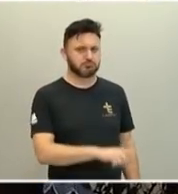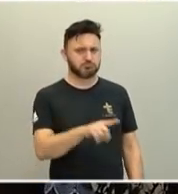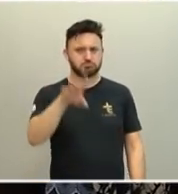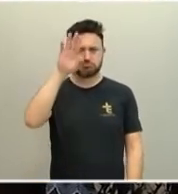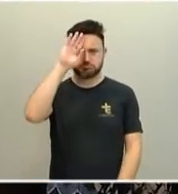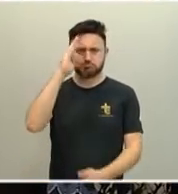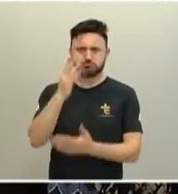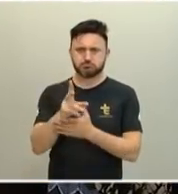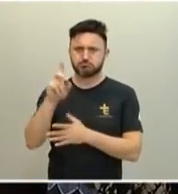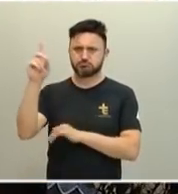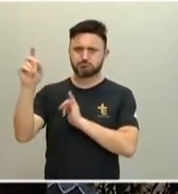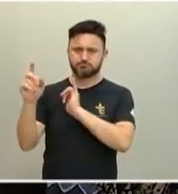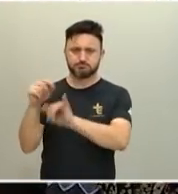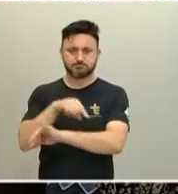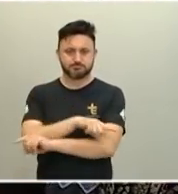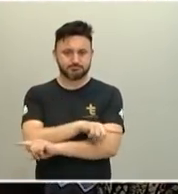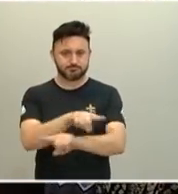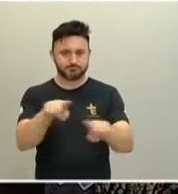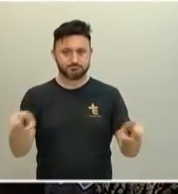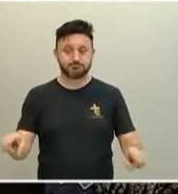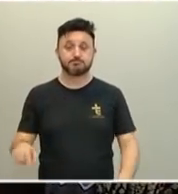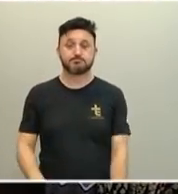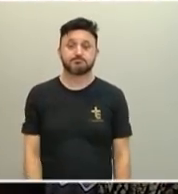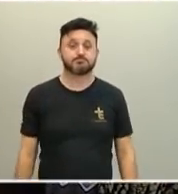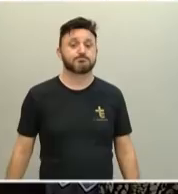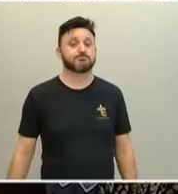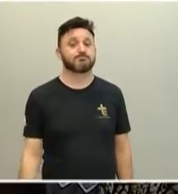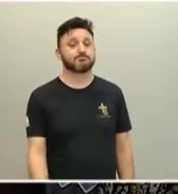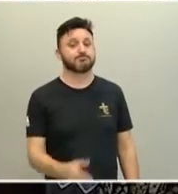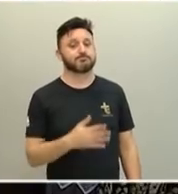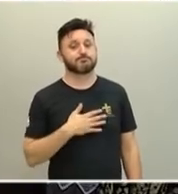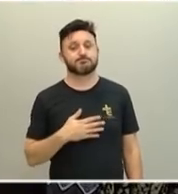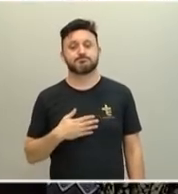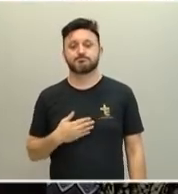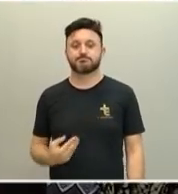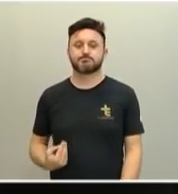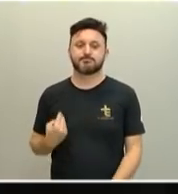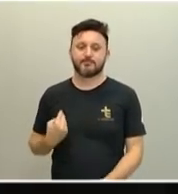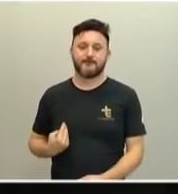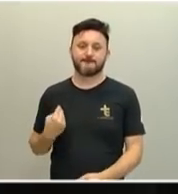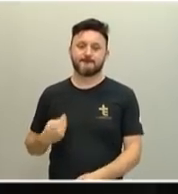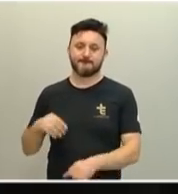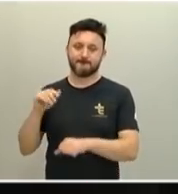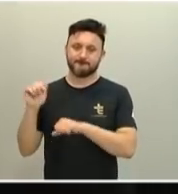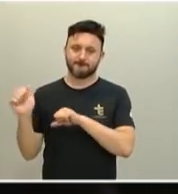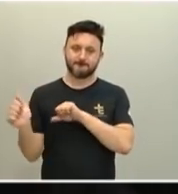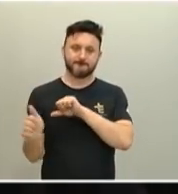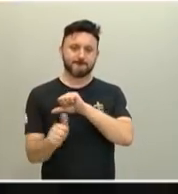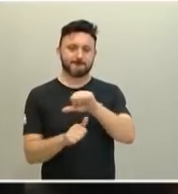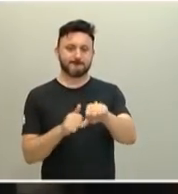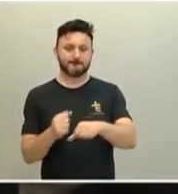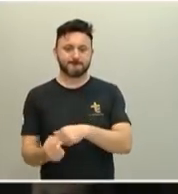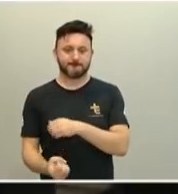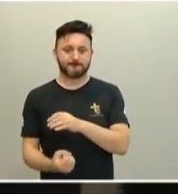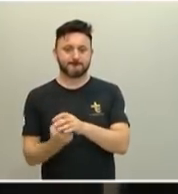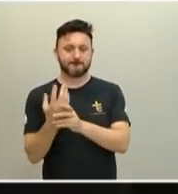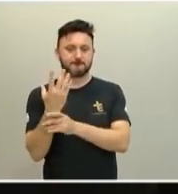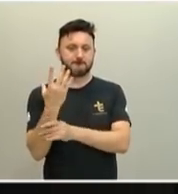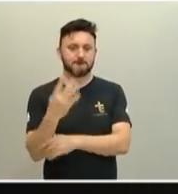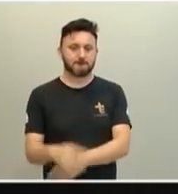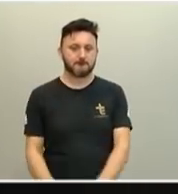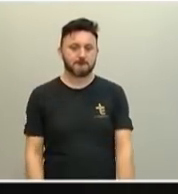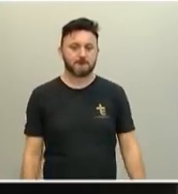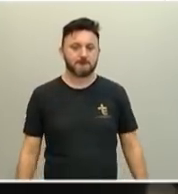está falando com você. O seu deserto florirá. O seu deserto